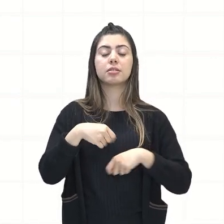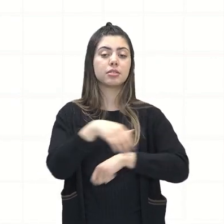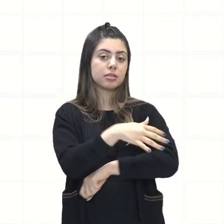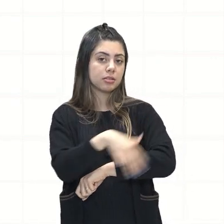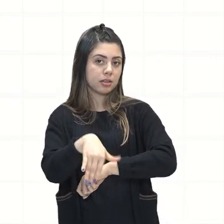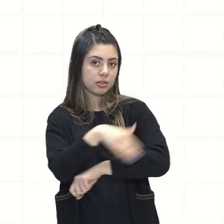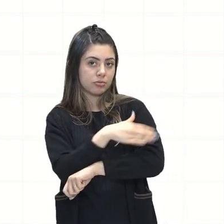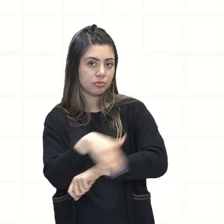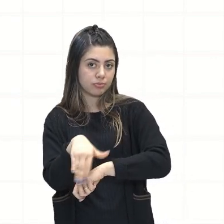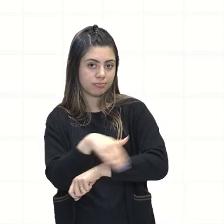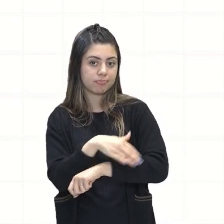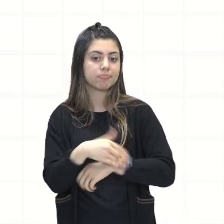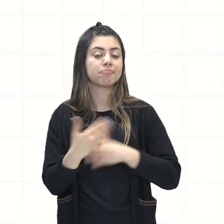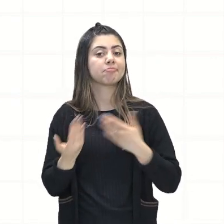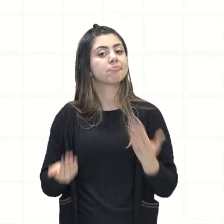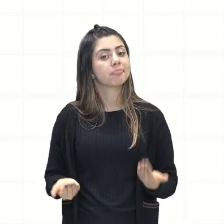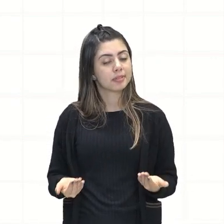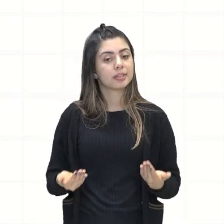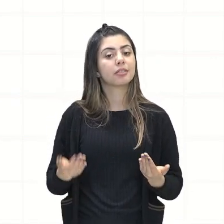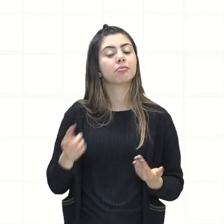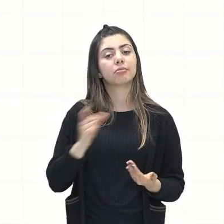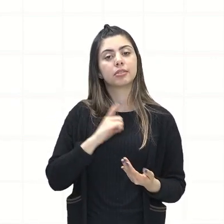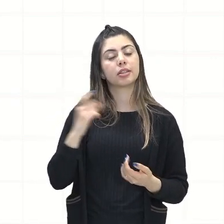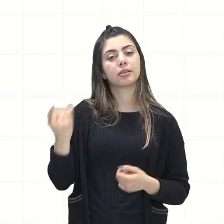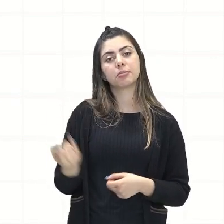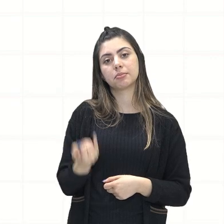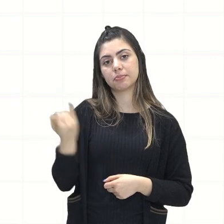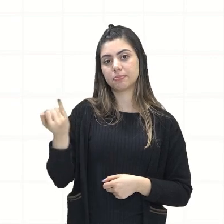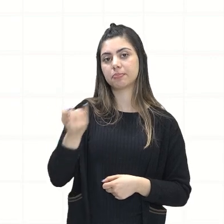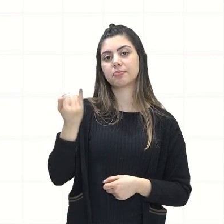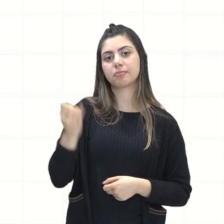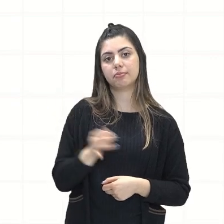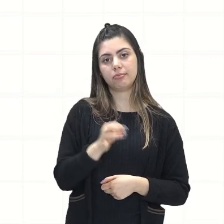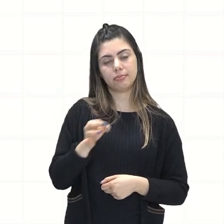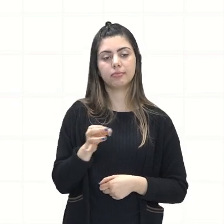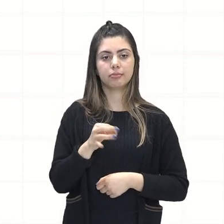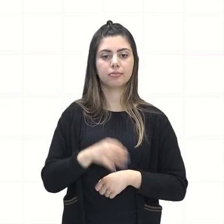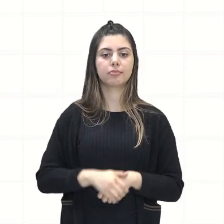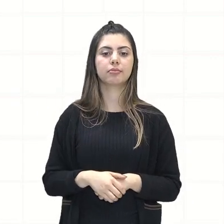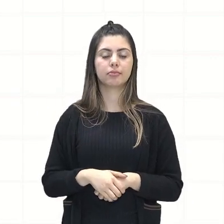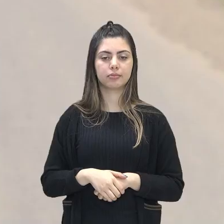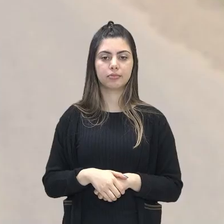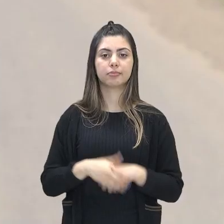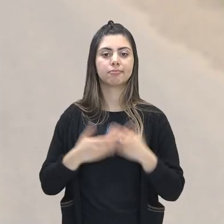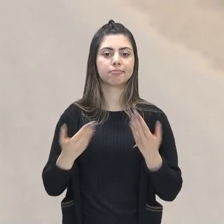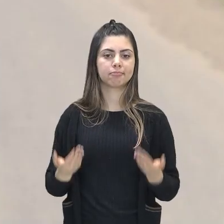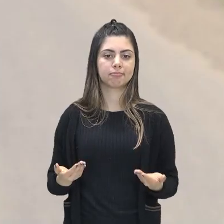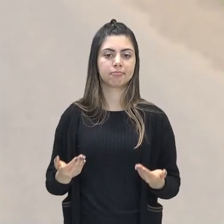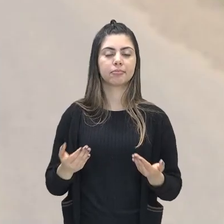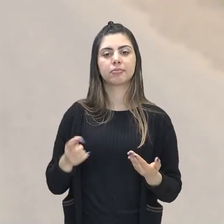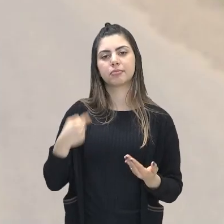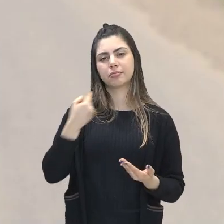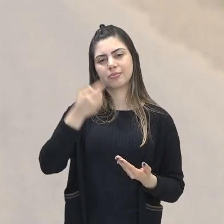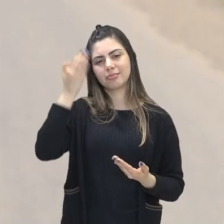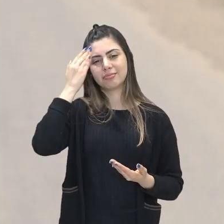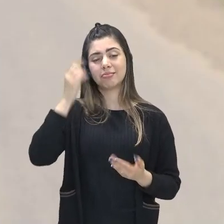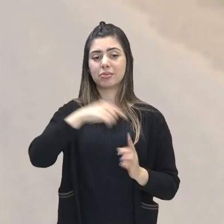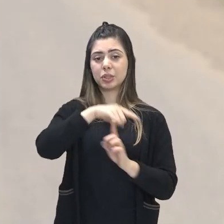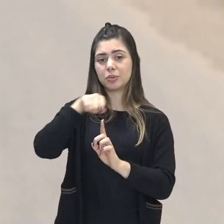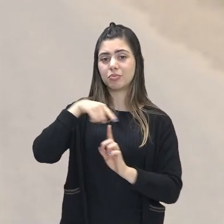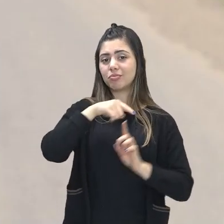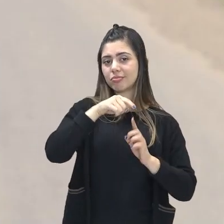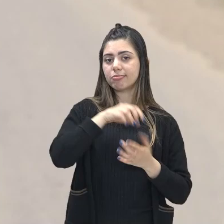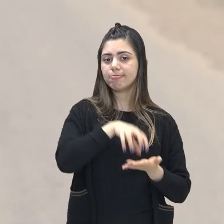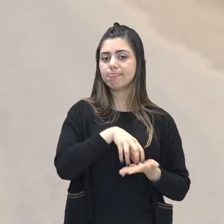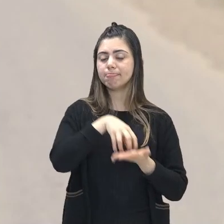rodovias, né? E vai ter essa importância nesse sentido, né? Os modais de transporte, como se